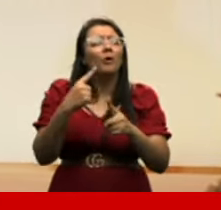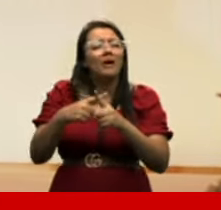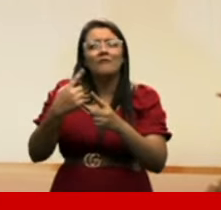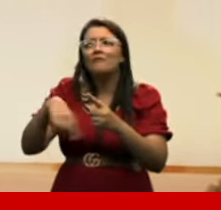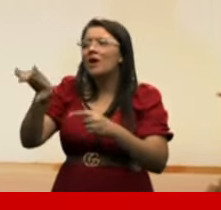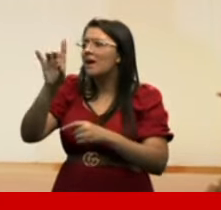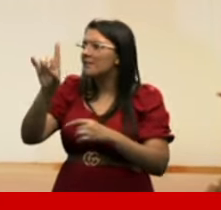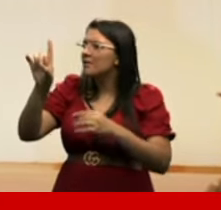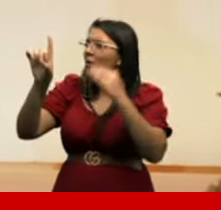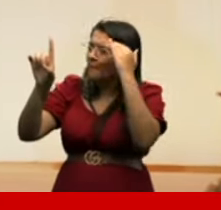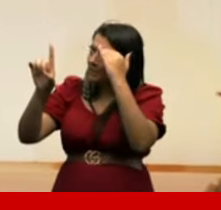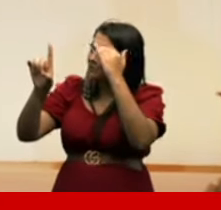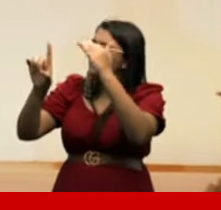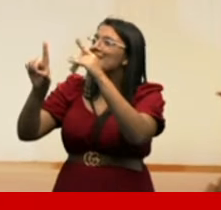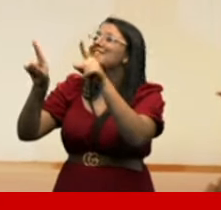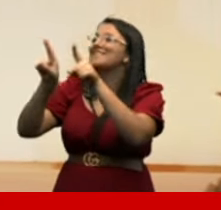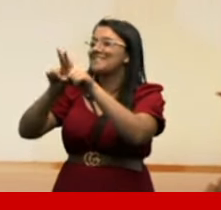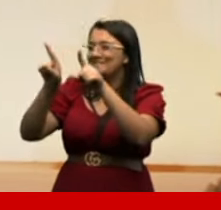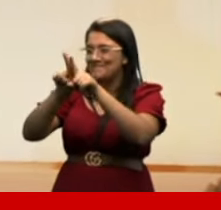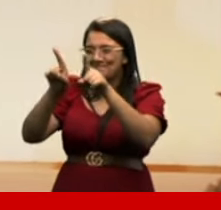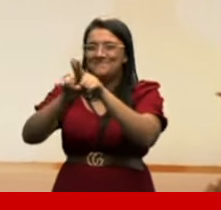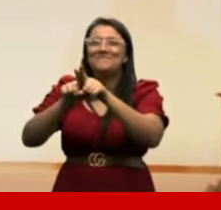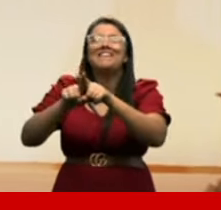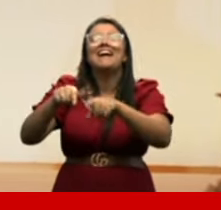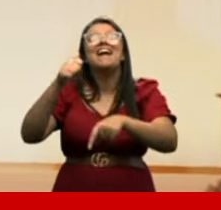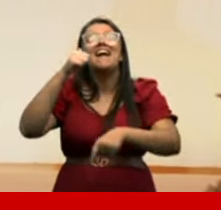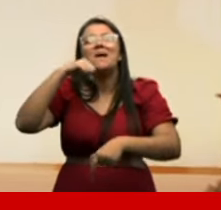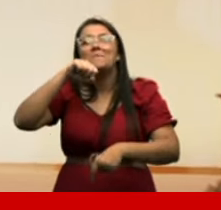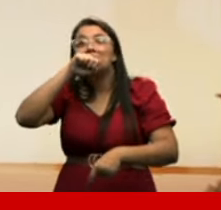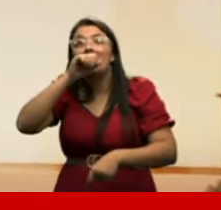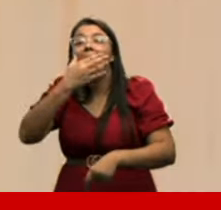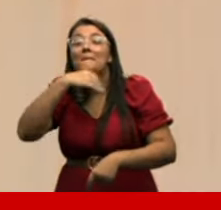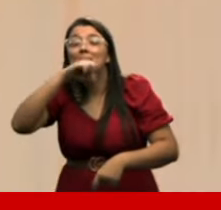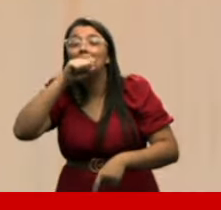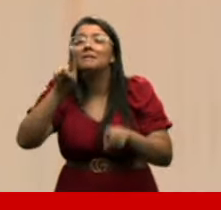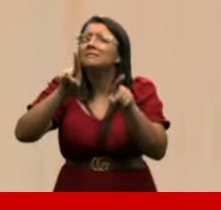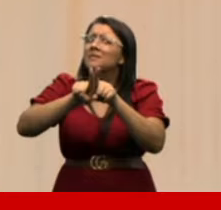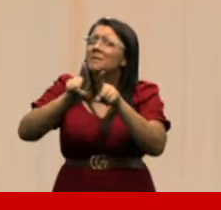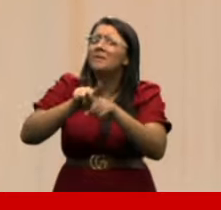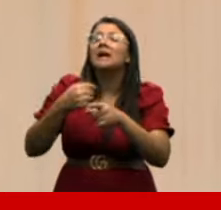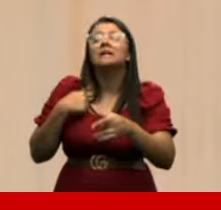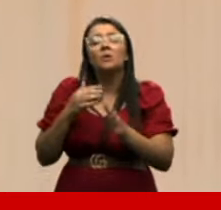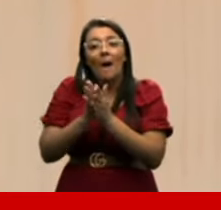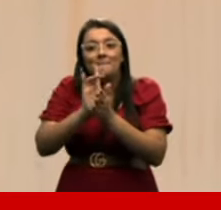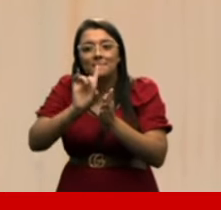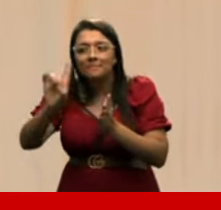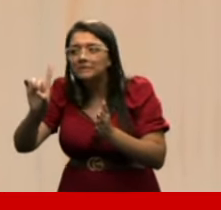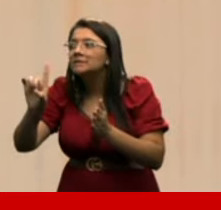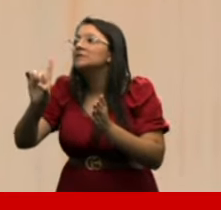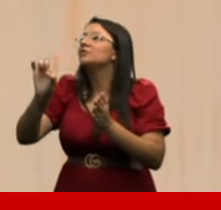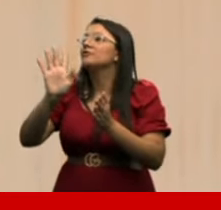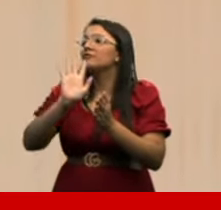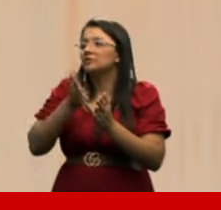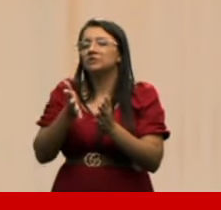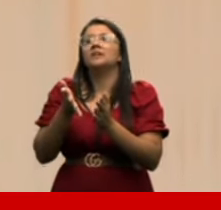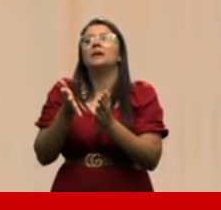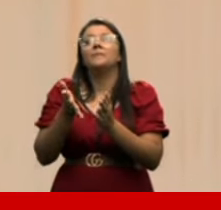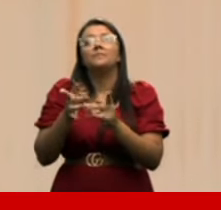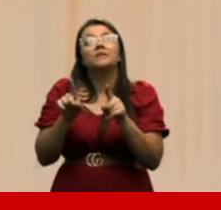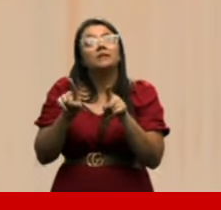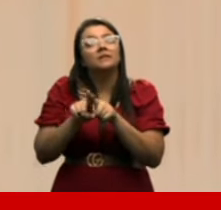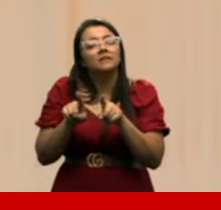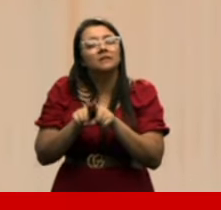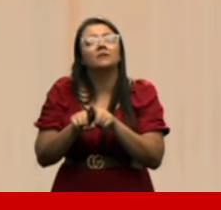obediente para a mãe e para o pai. Olha só. É, a Bíblia diz. Jovens, obedece o seu pai